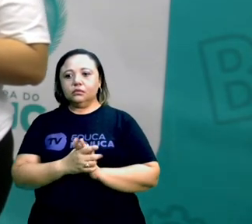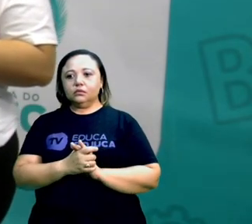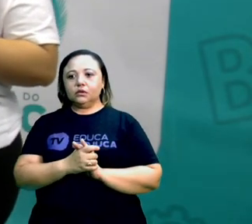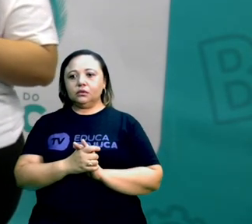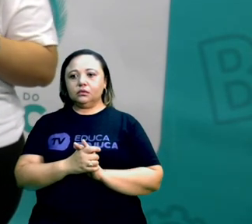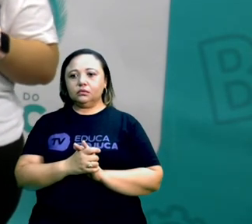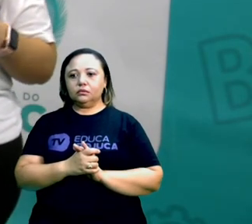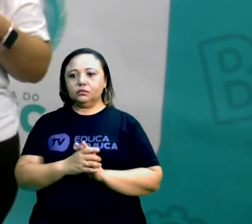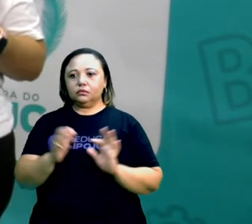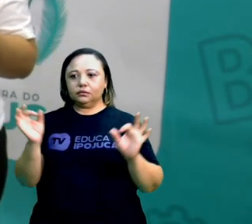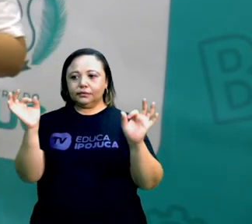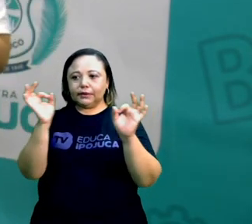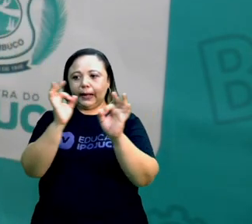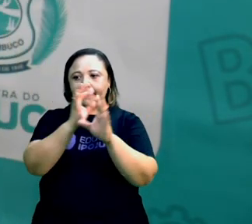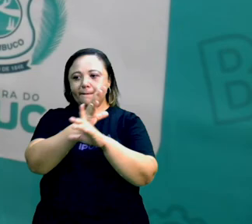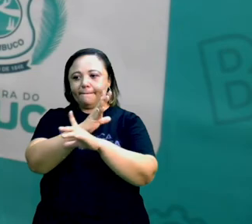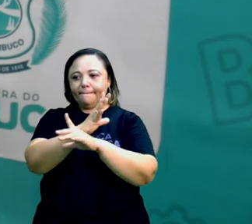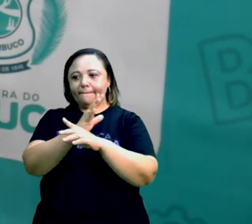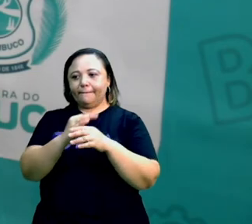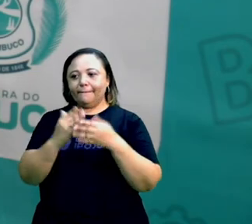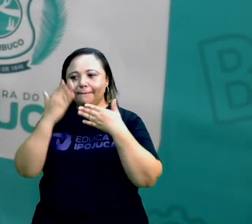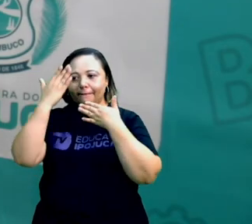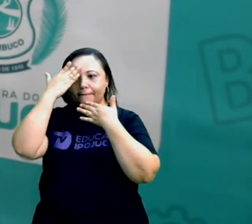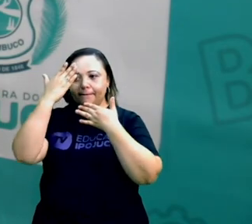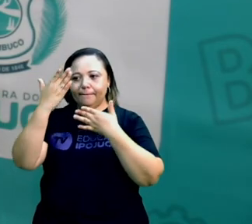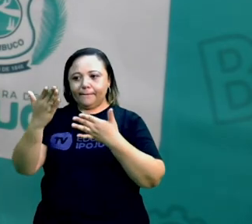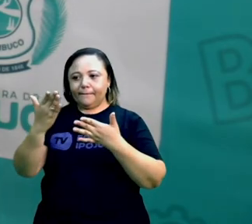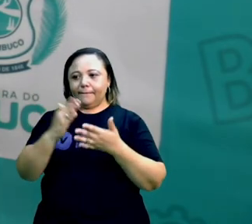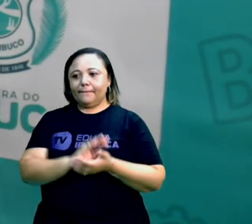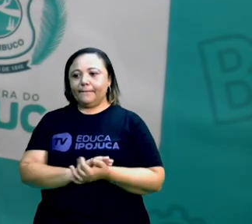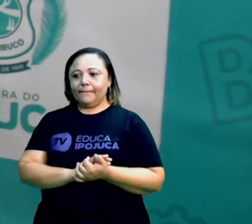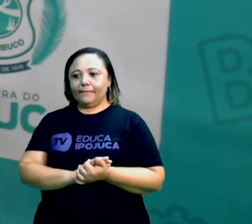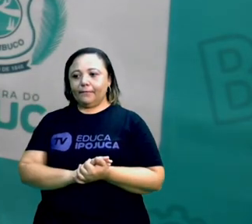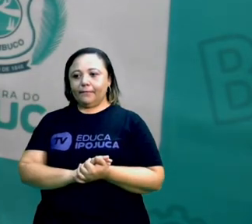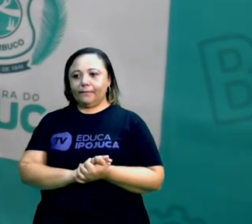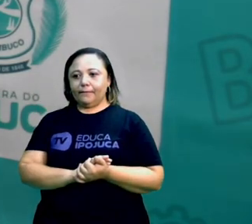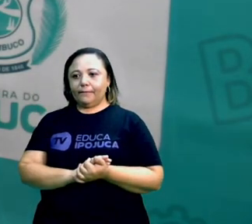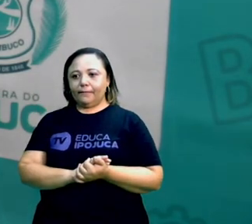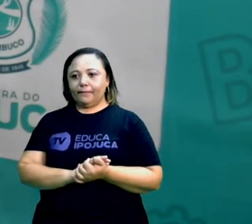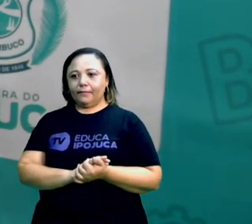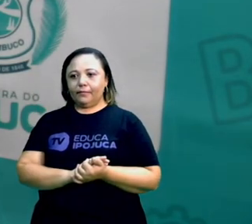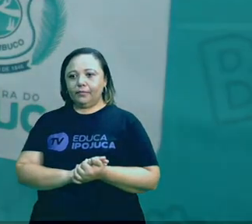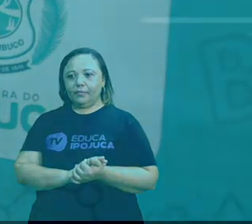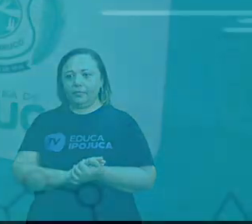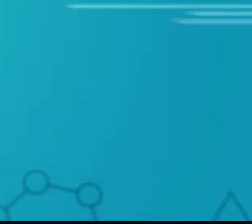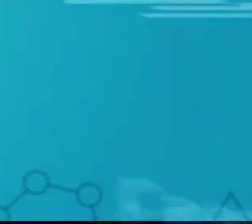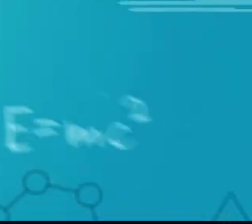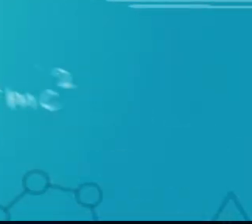E por hoje é só. Muito obrigada. Até a próxima aula. Tchau, tchau.